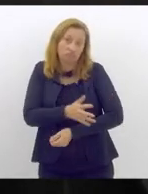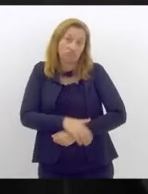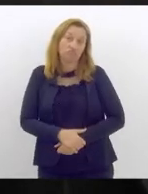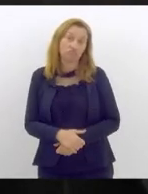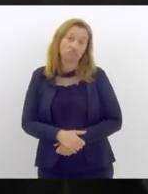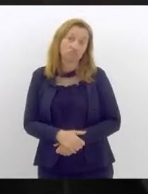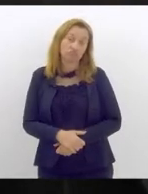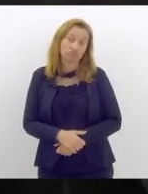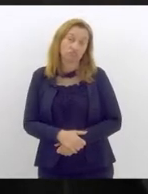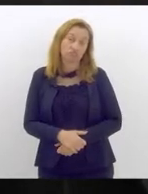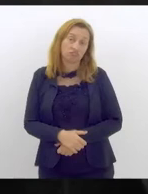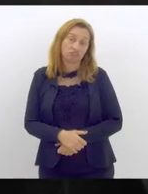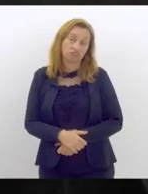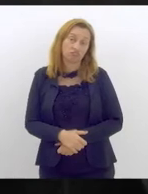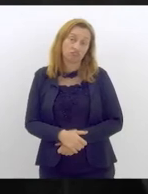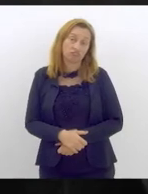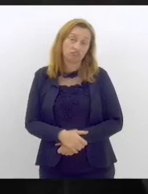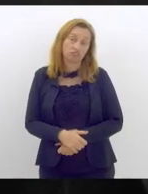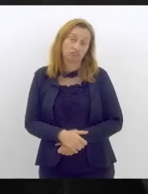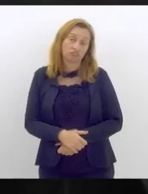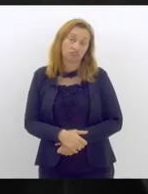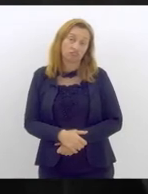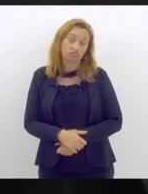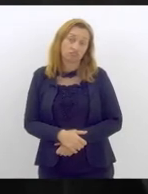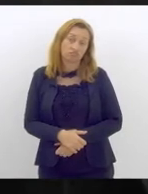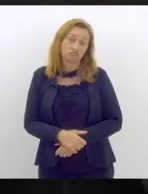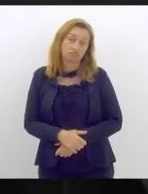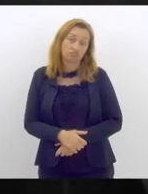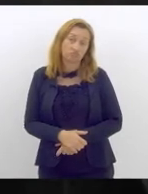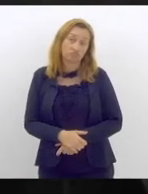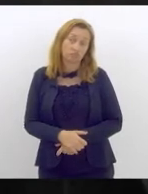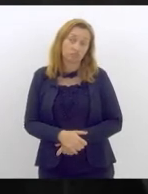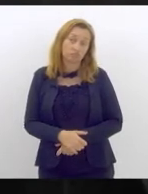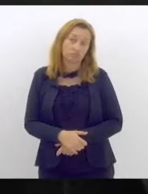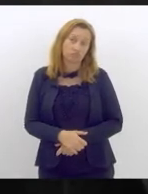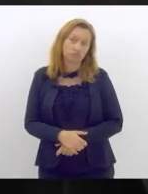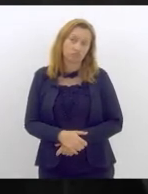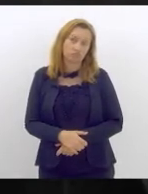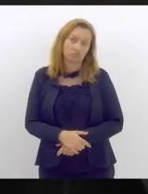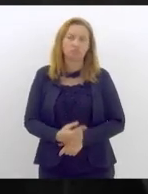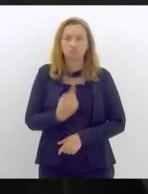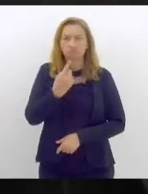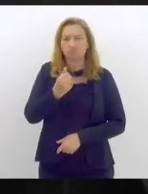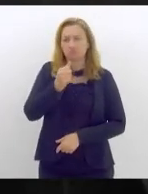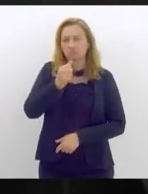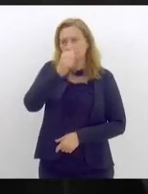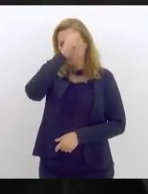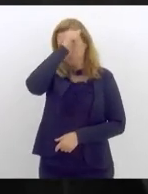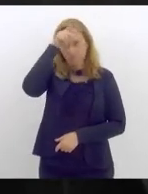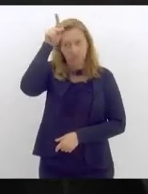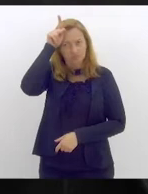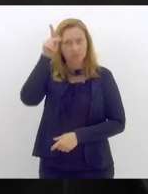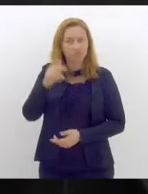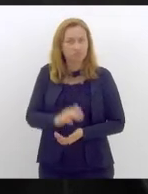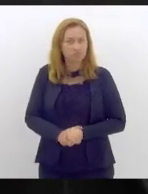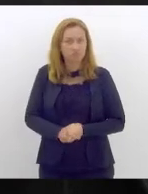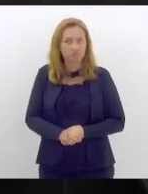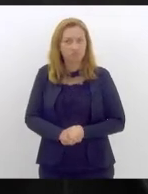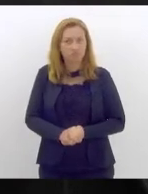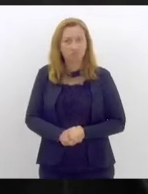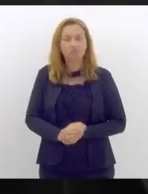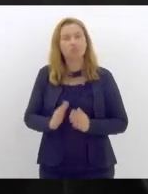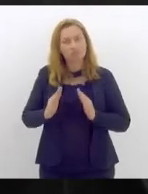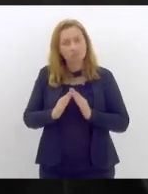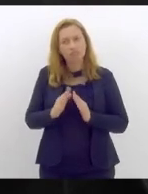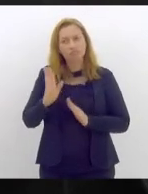Episódio este protagonizado é por um prefeito que já esteve nesta